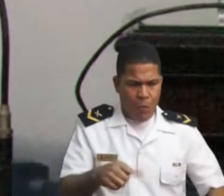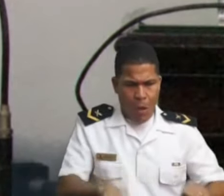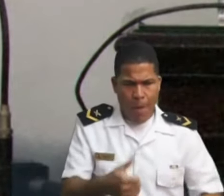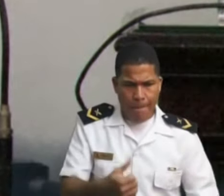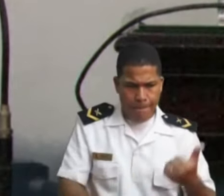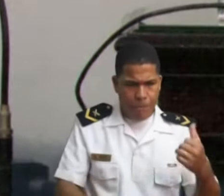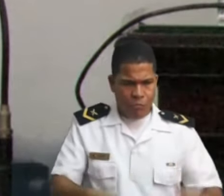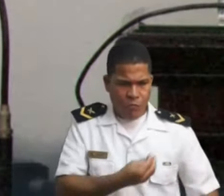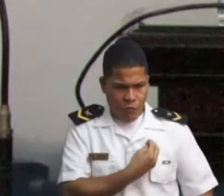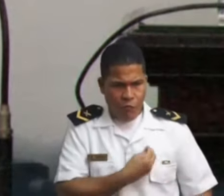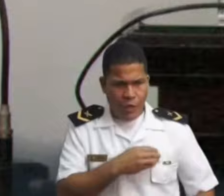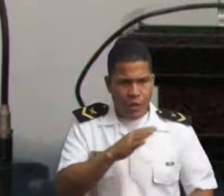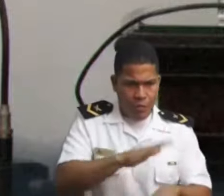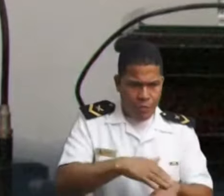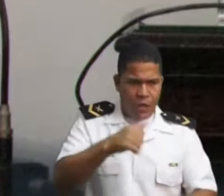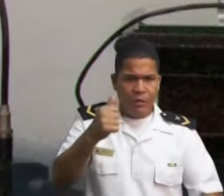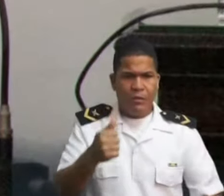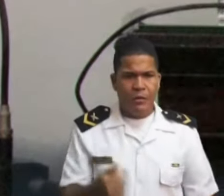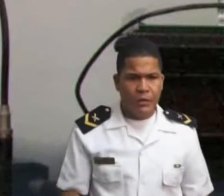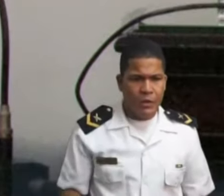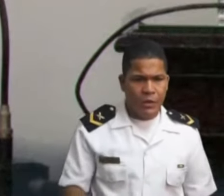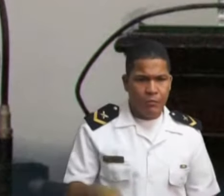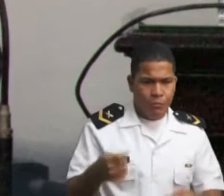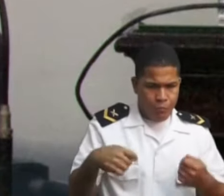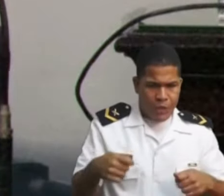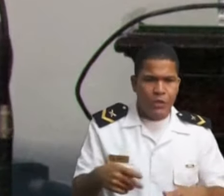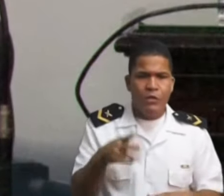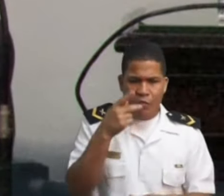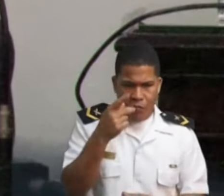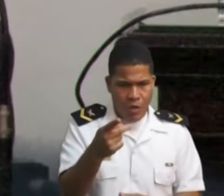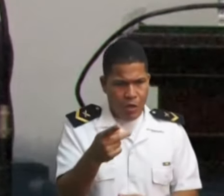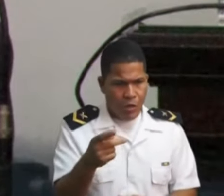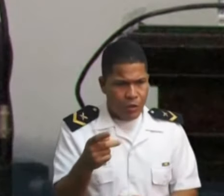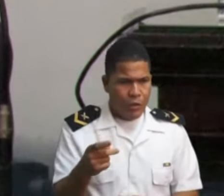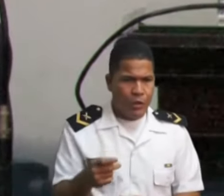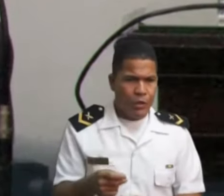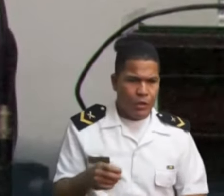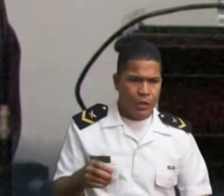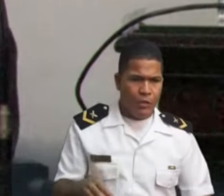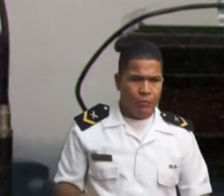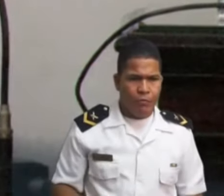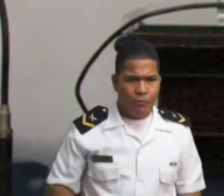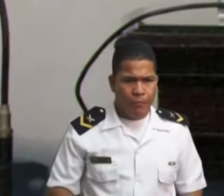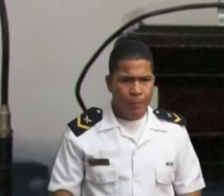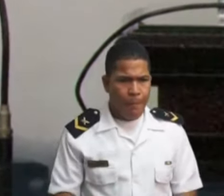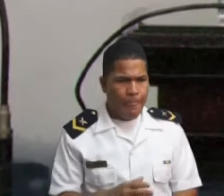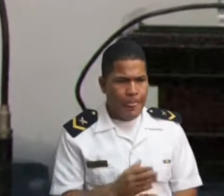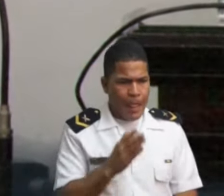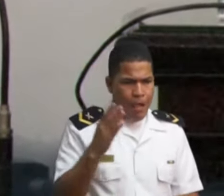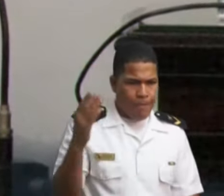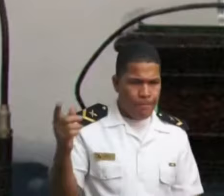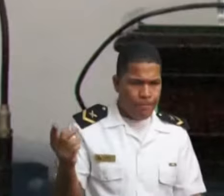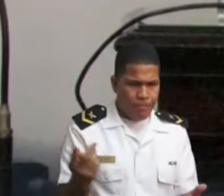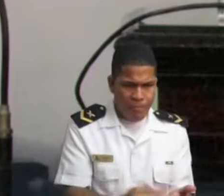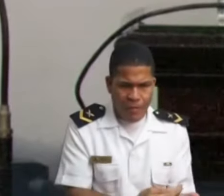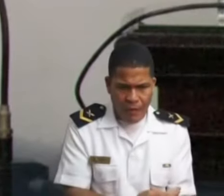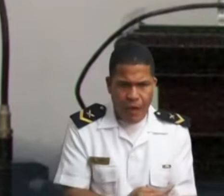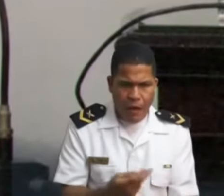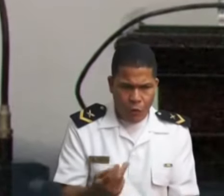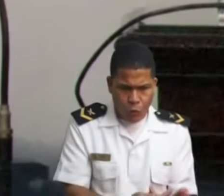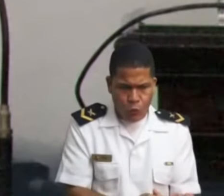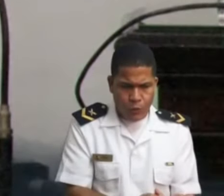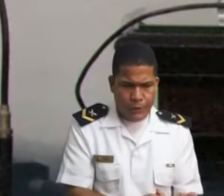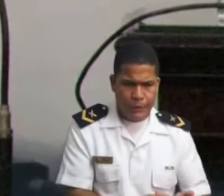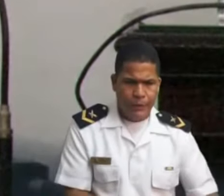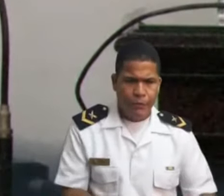sociedade? Também não seria possível expressar tão grande felicidade foi partilhar do convívio com tão distintos